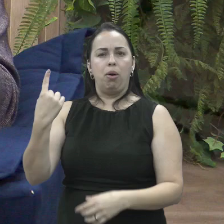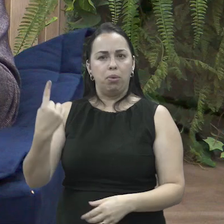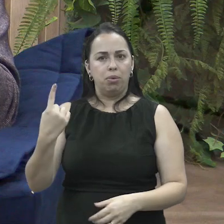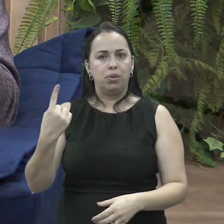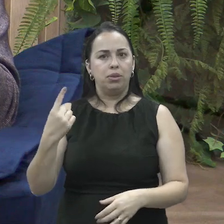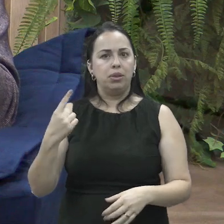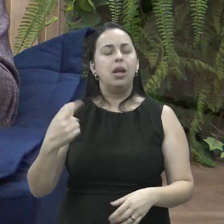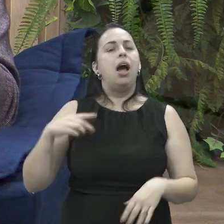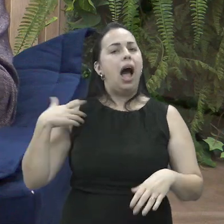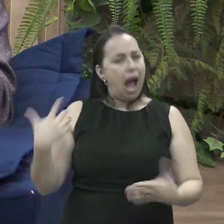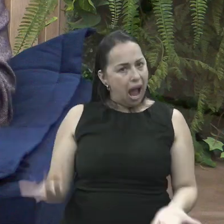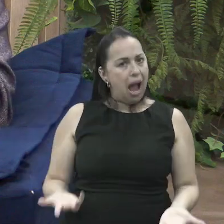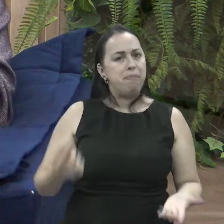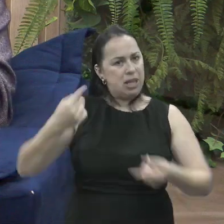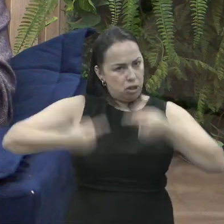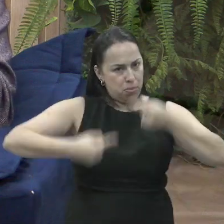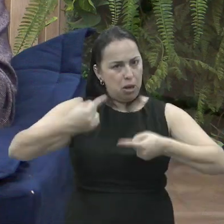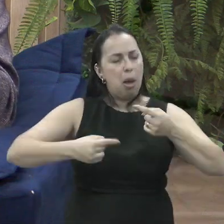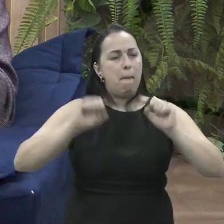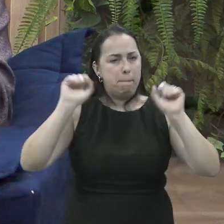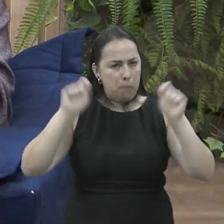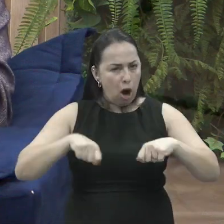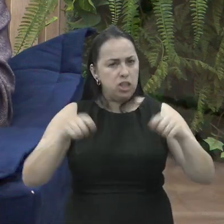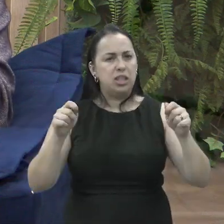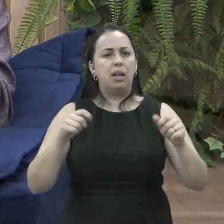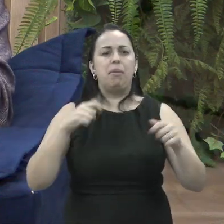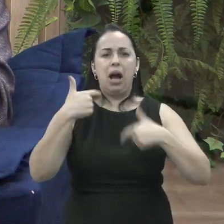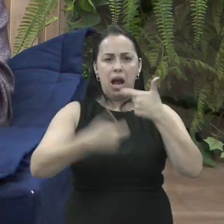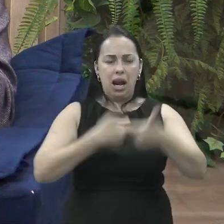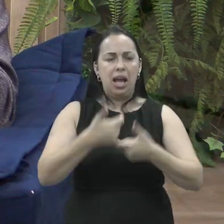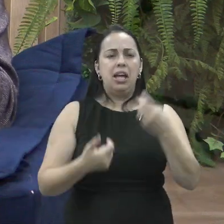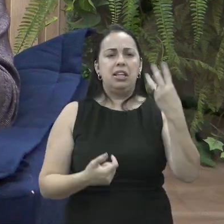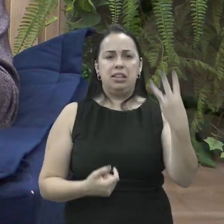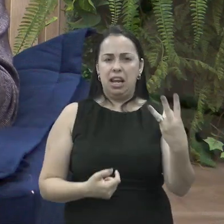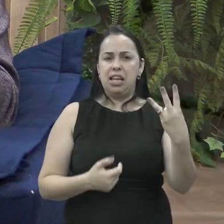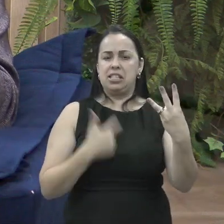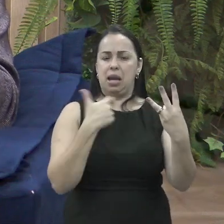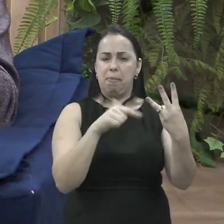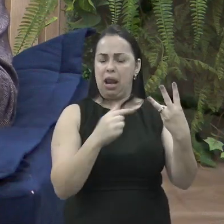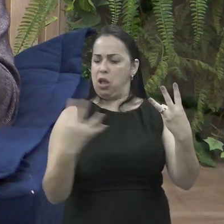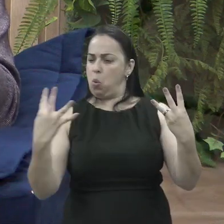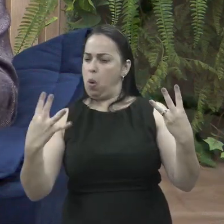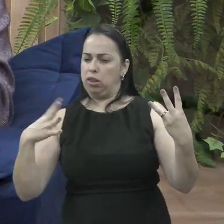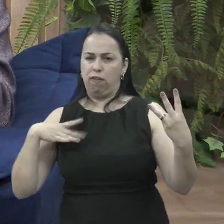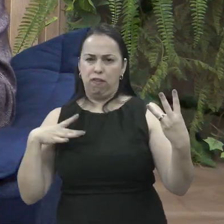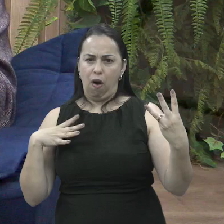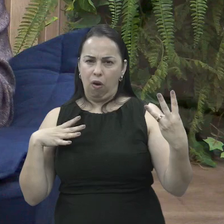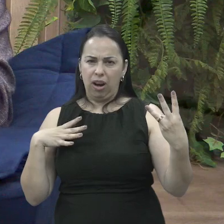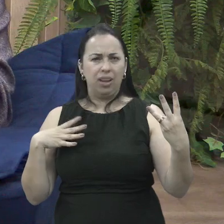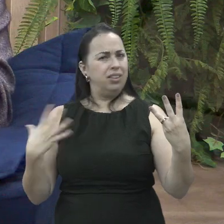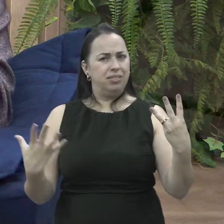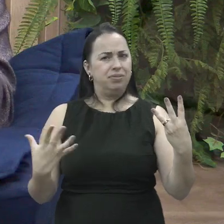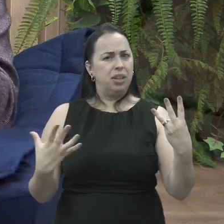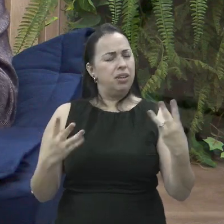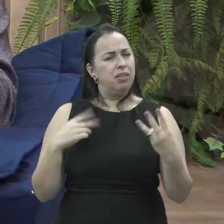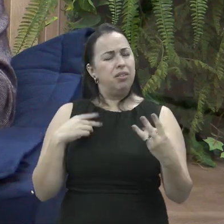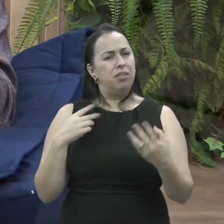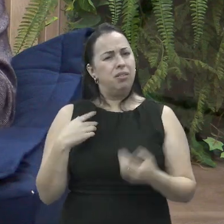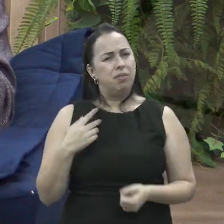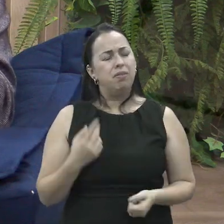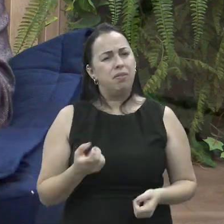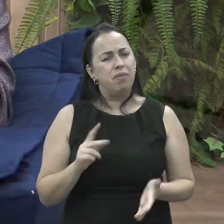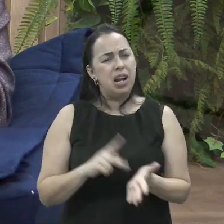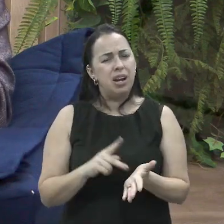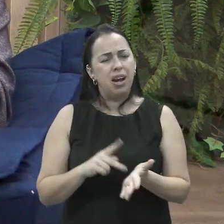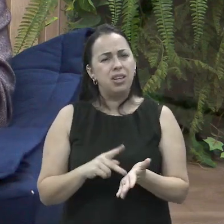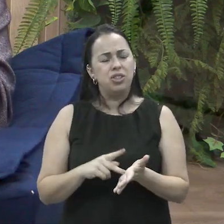peraí, então quer dizer que os políticos podem trabalhar no 3 dias de trabalho e 4 de folga, e nós temos que trabalhar no 6x1? E eu confesso que eu vejo